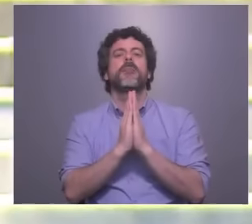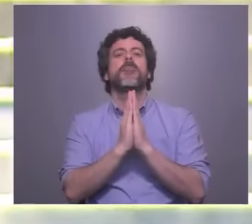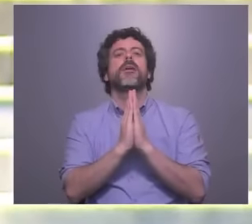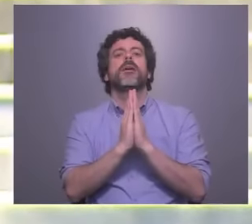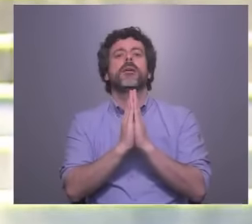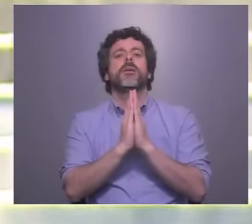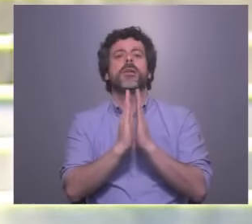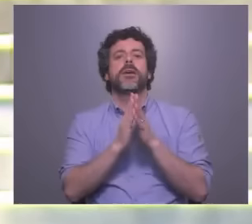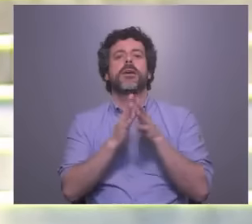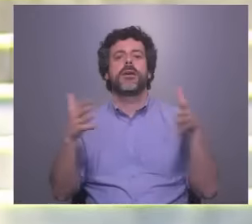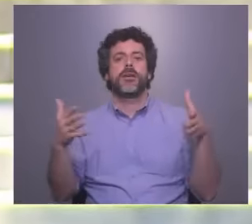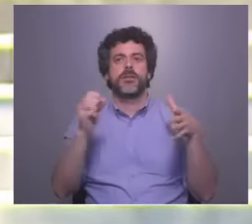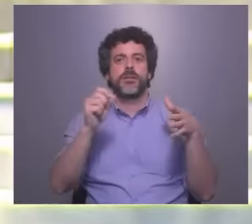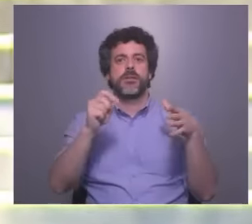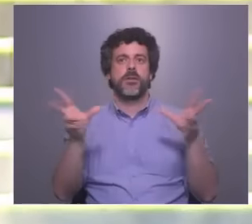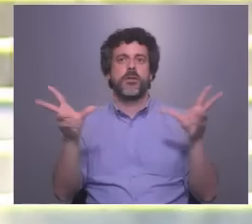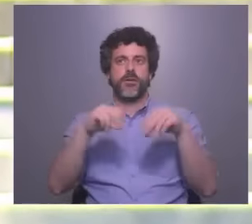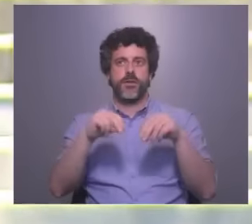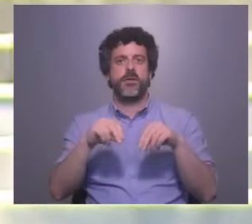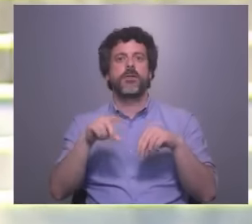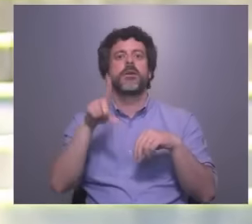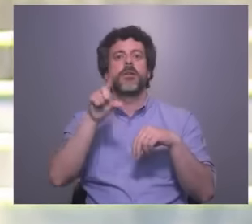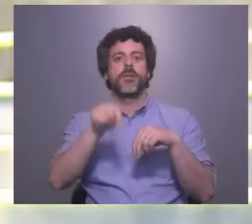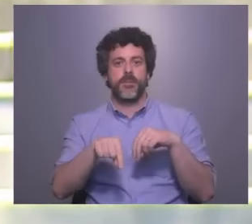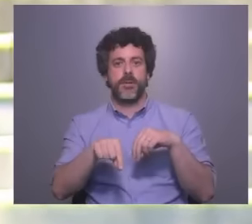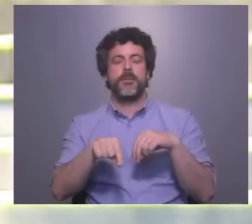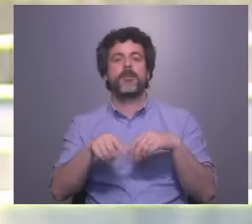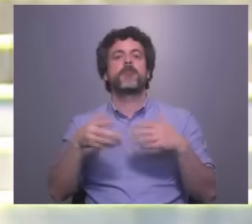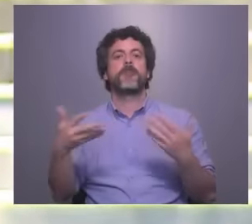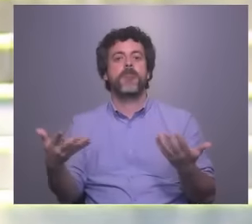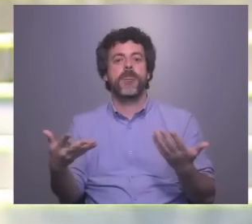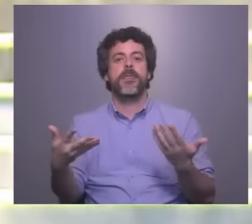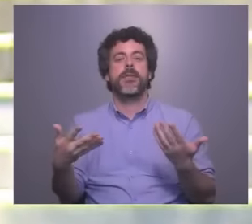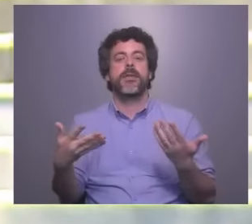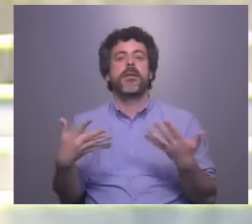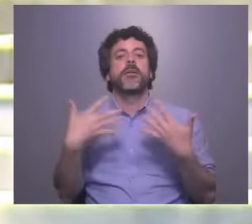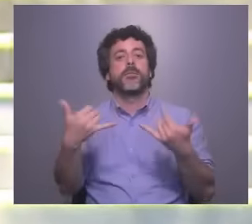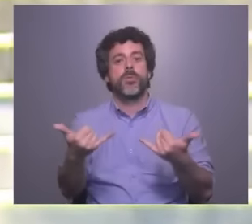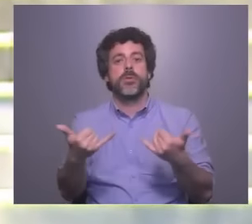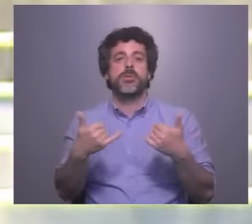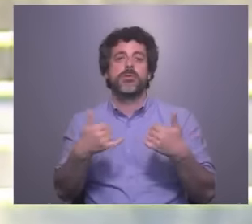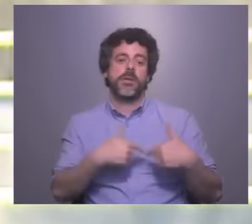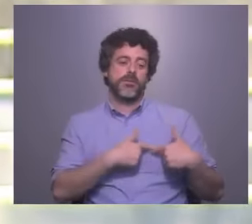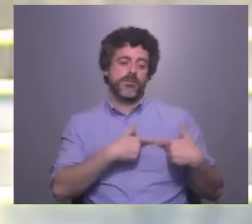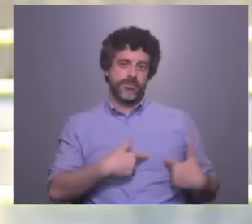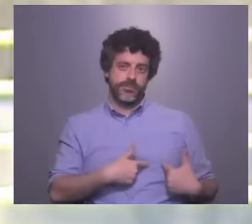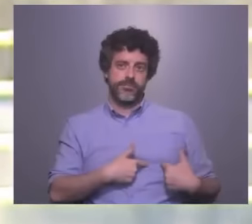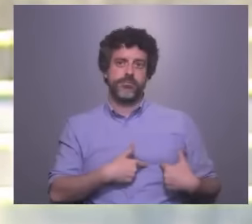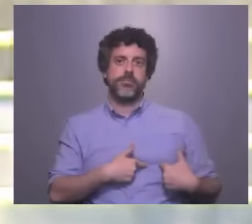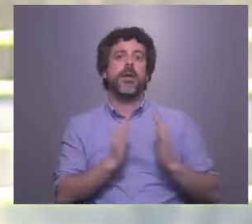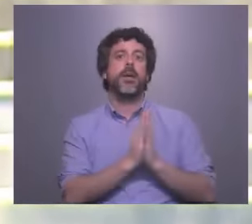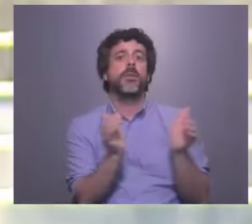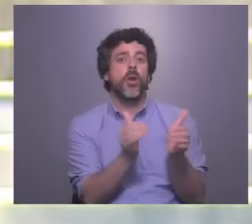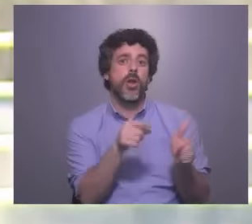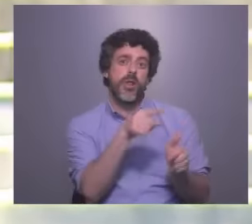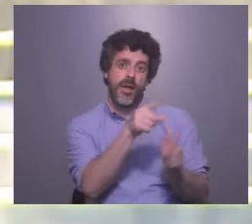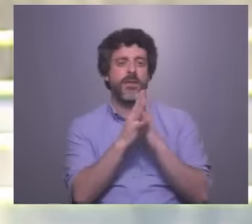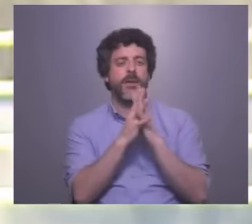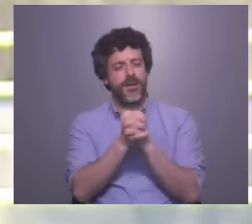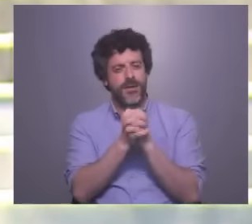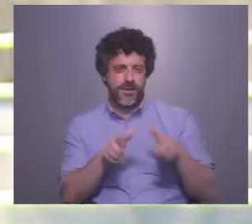devoção pedida por Nossa Senhora, a devoção dos primeiros sábados. Às 11 horas, celebraremos a missa na Basílica